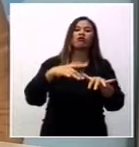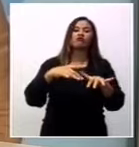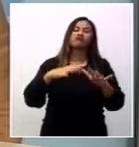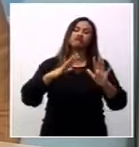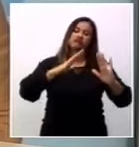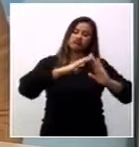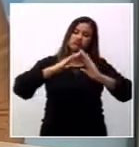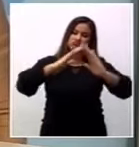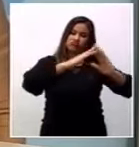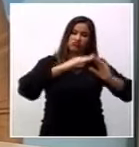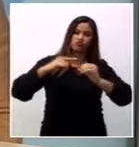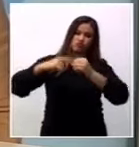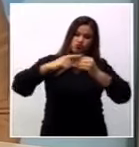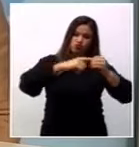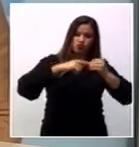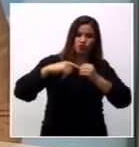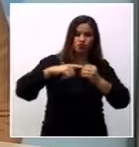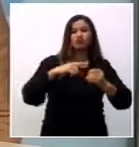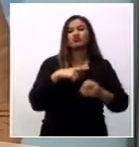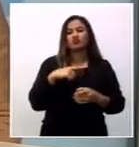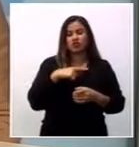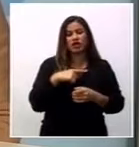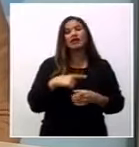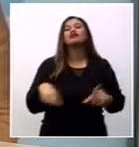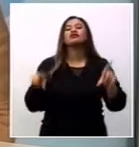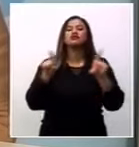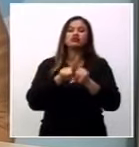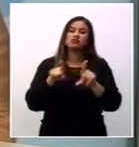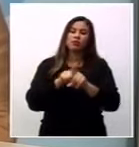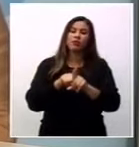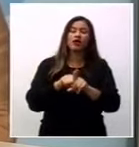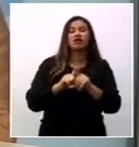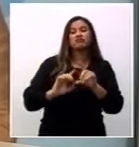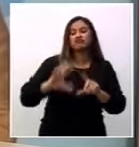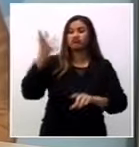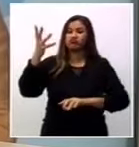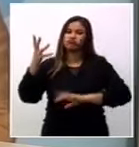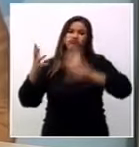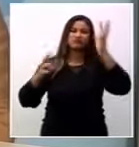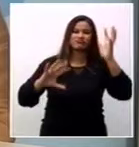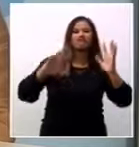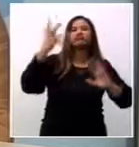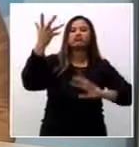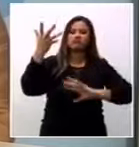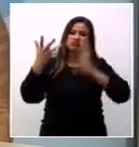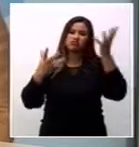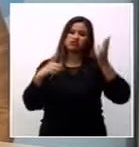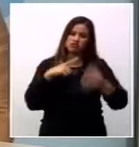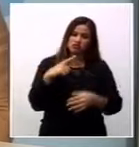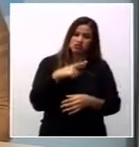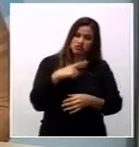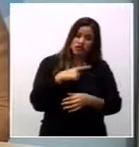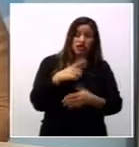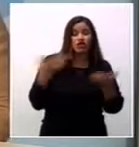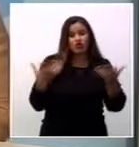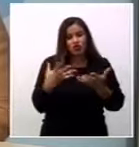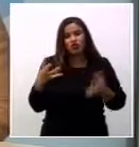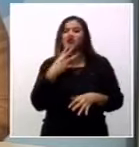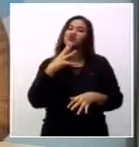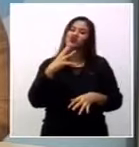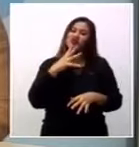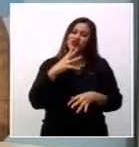e também, né, um histórico de ocorrências de desastres. E isso a gente vai conhecer um pouquinho